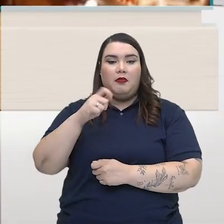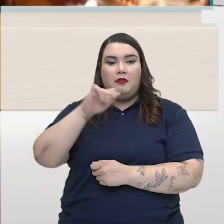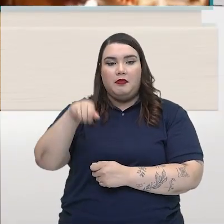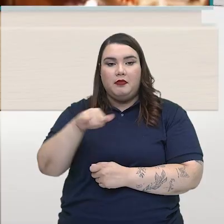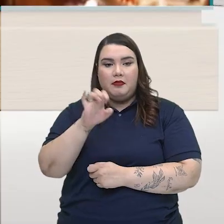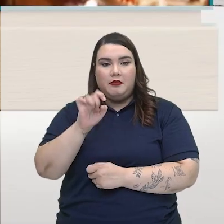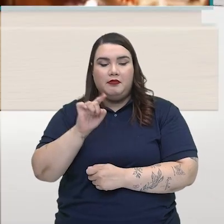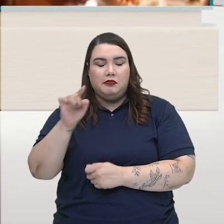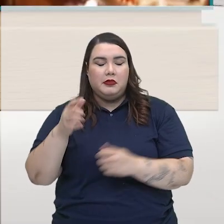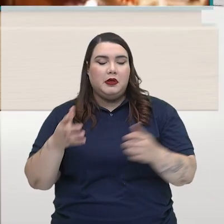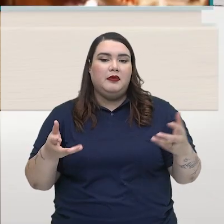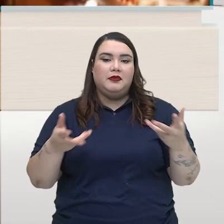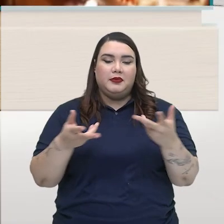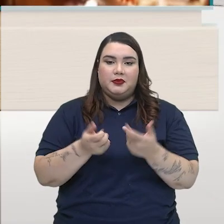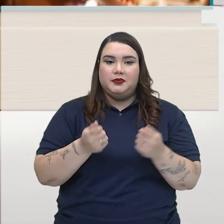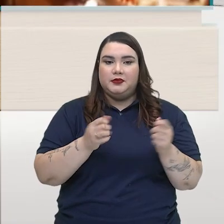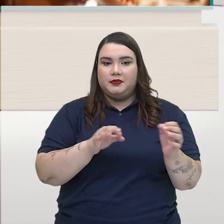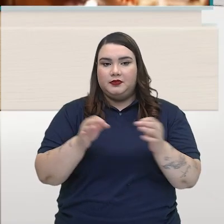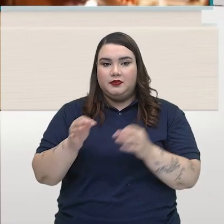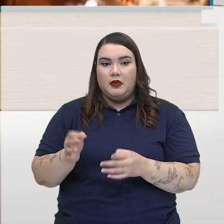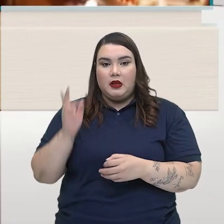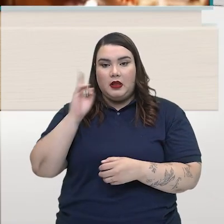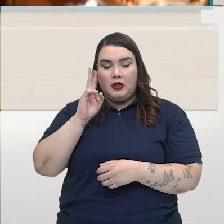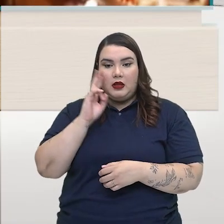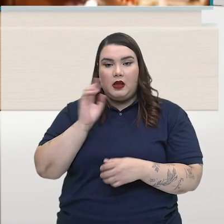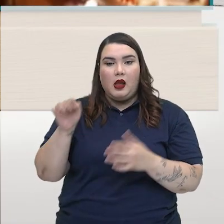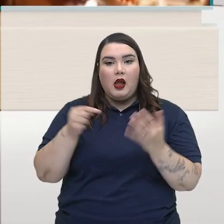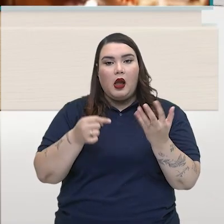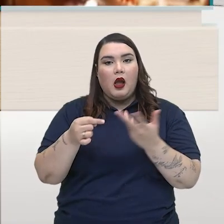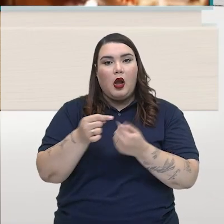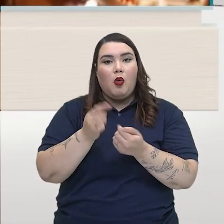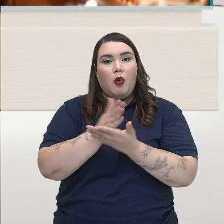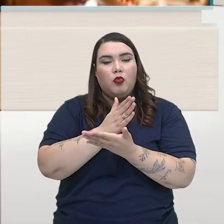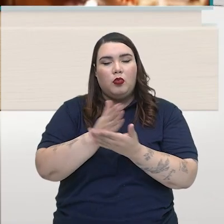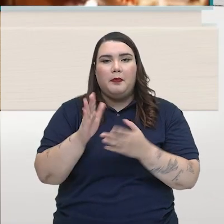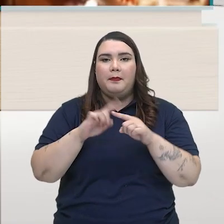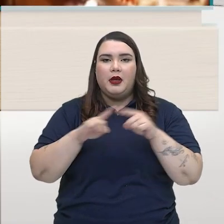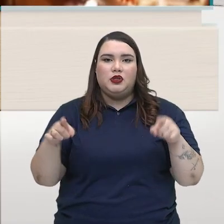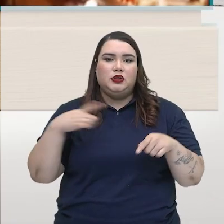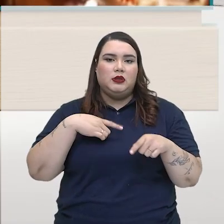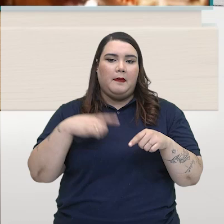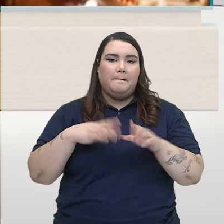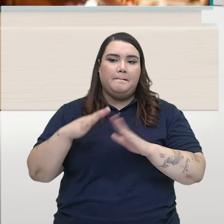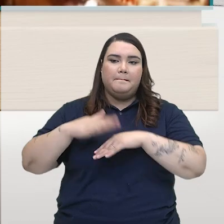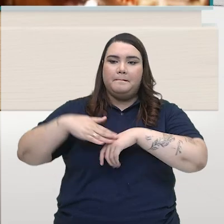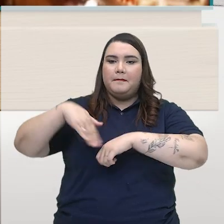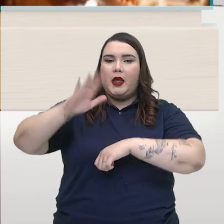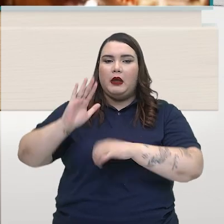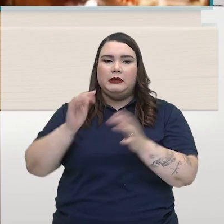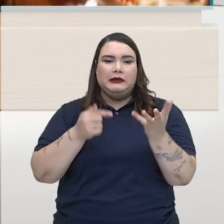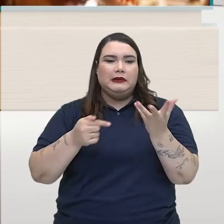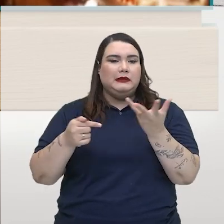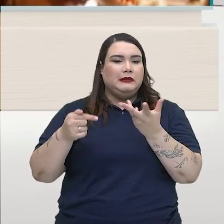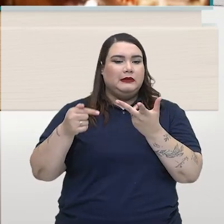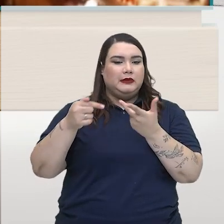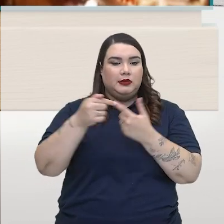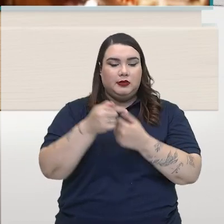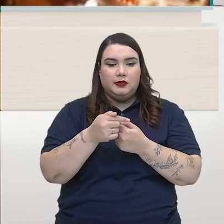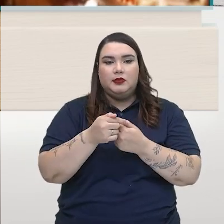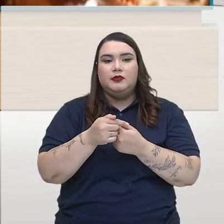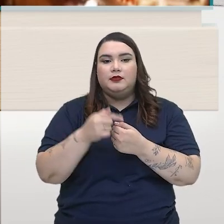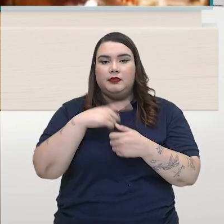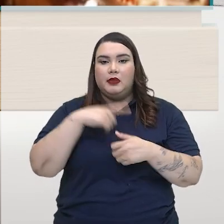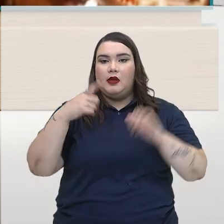tá? Lembrando que esses são alguns, nós temos outros, nós temos vários outros itens que são julgados durante